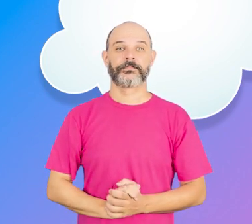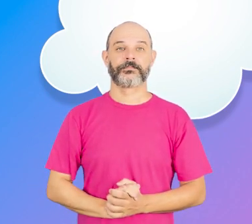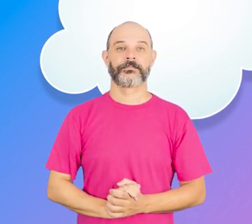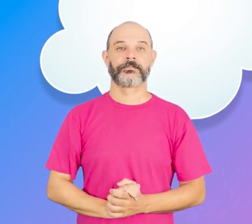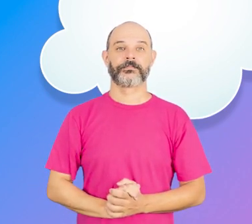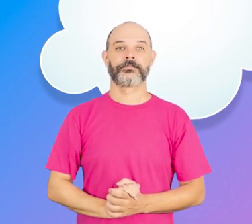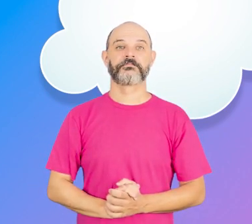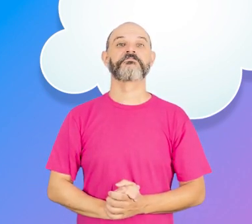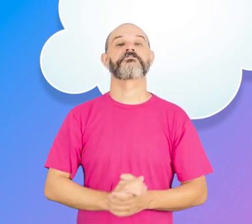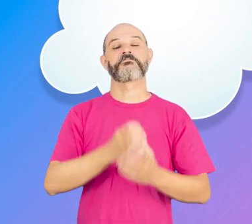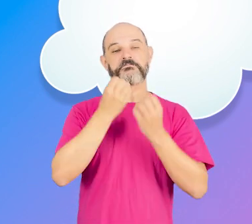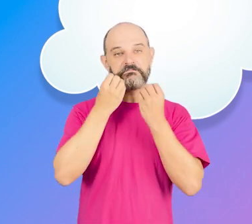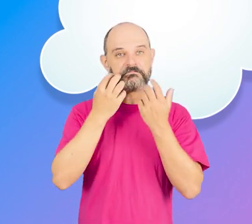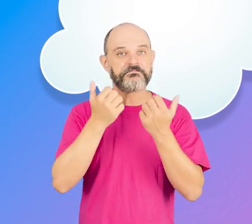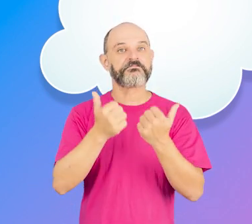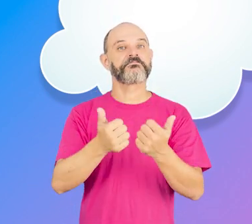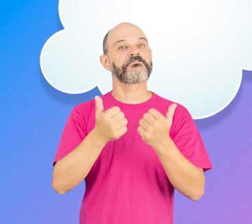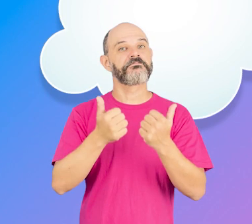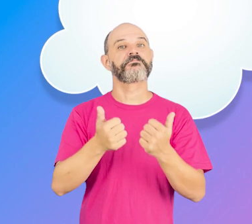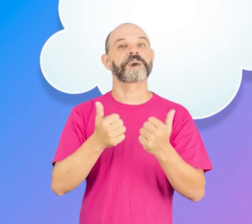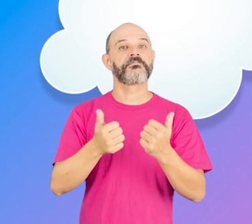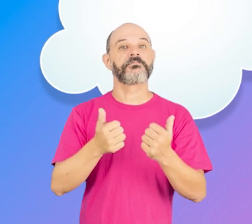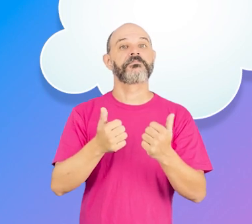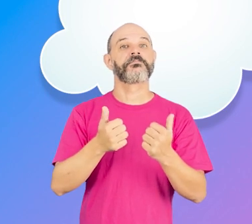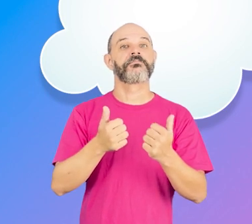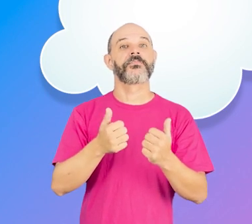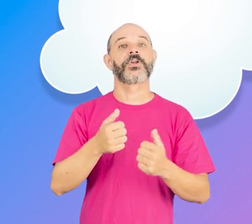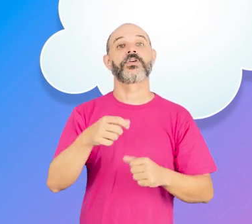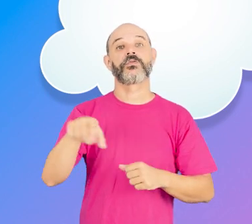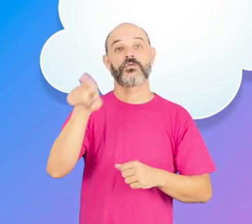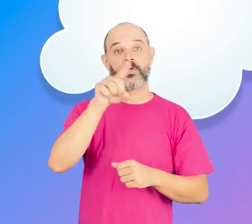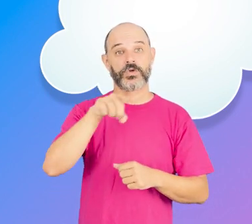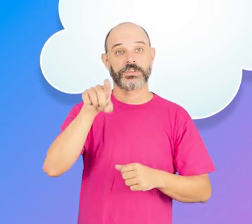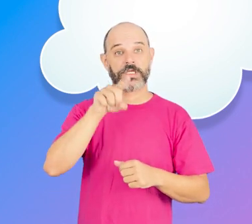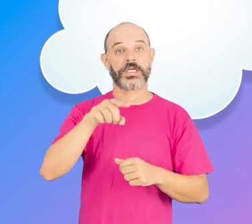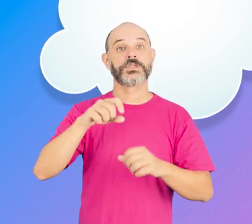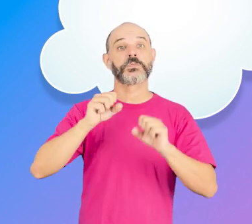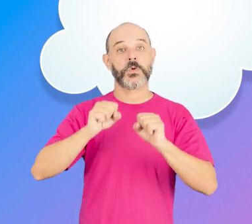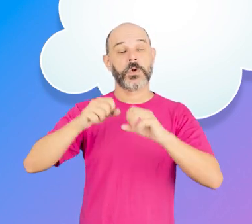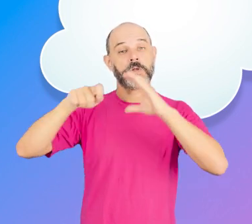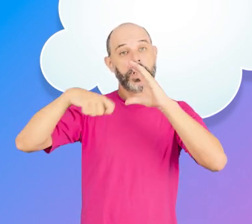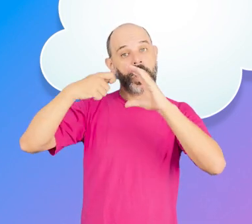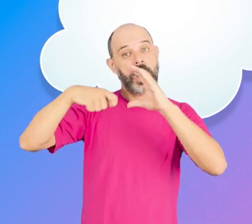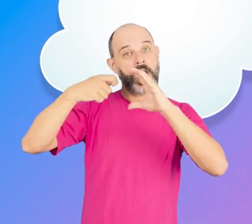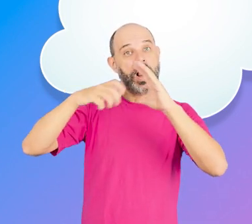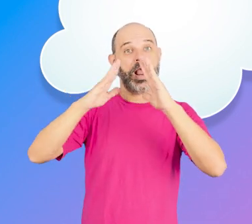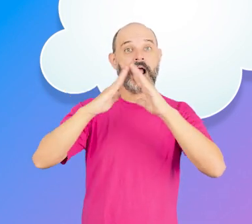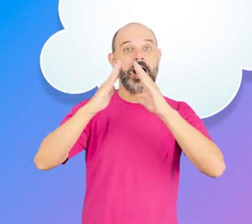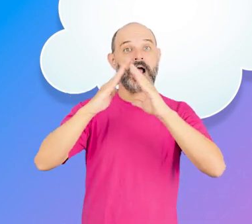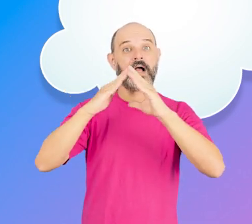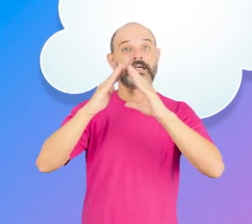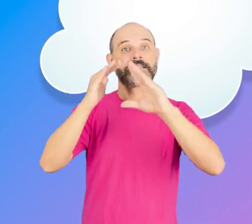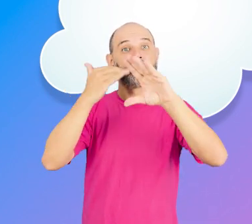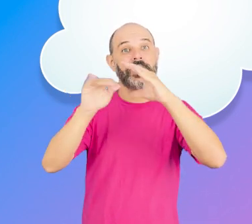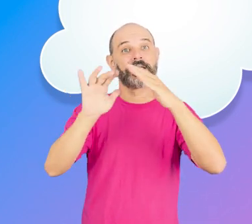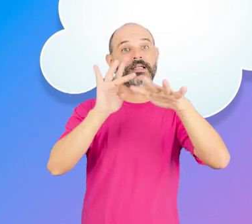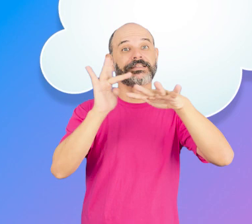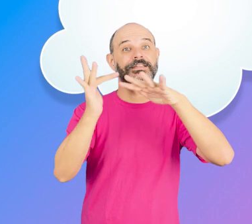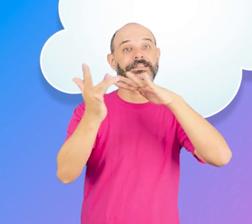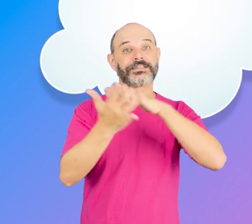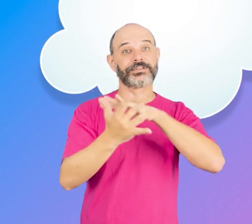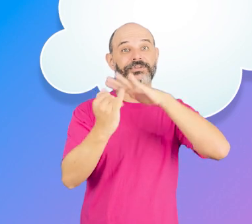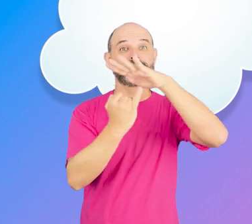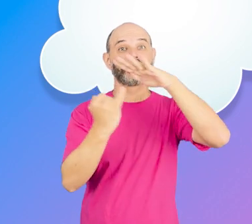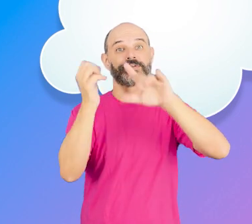30. Muito bem! E que tal gravar a sua classe aí de casa e mandar para as